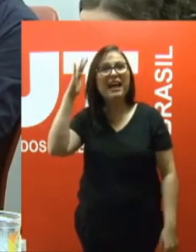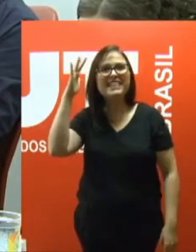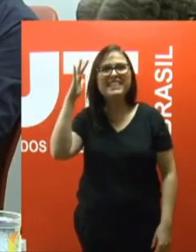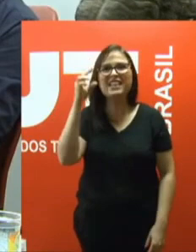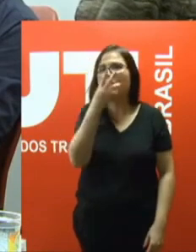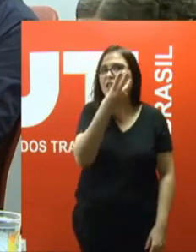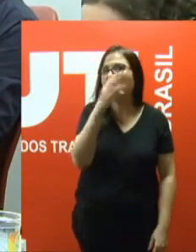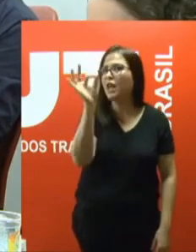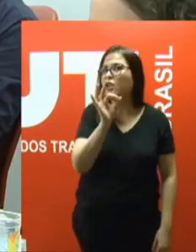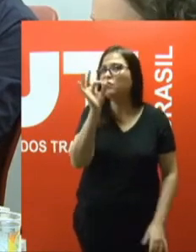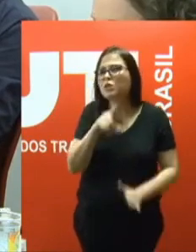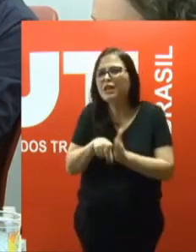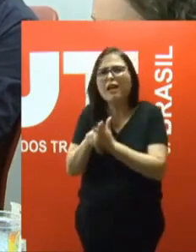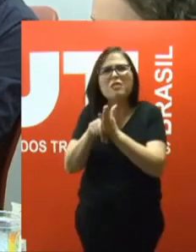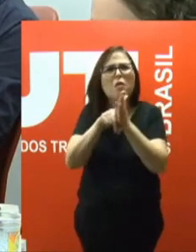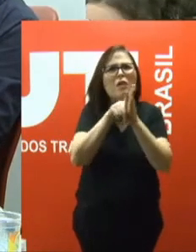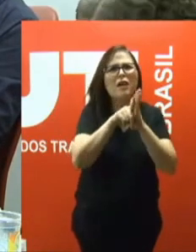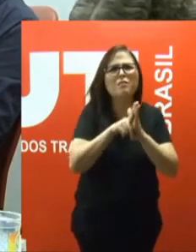aqui.